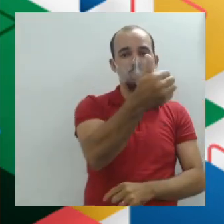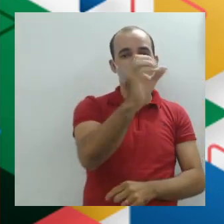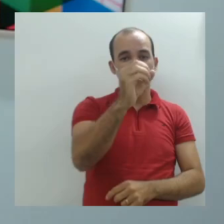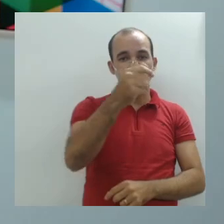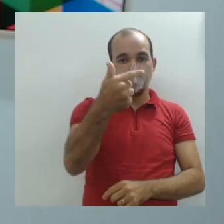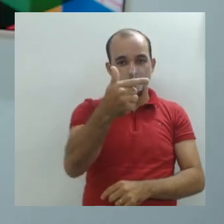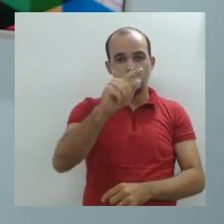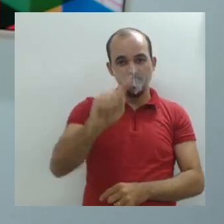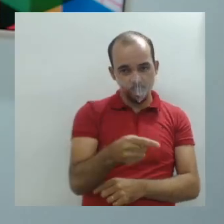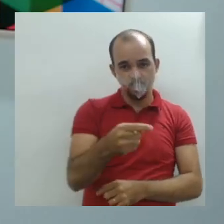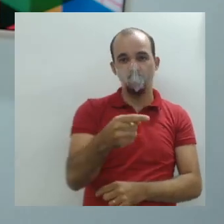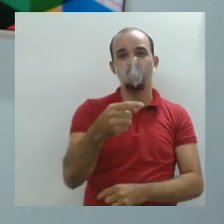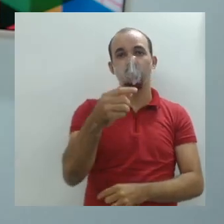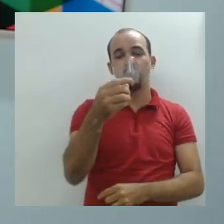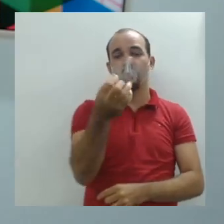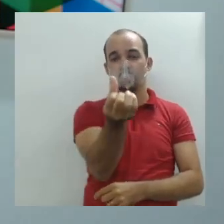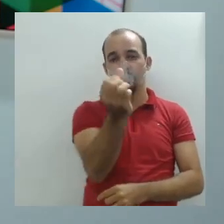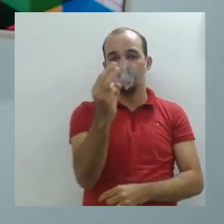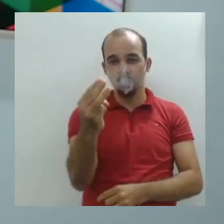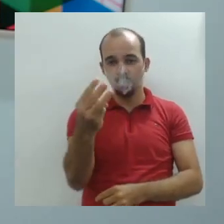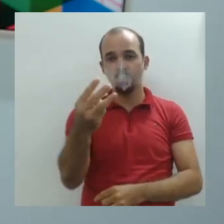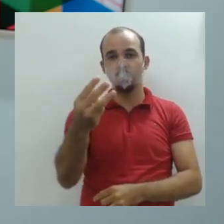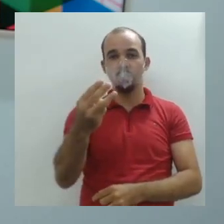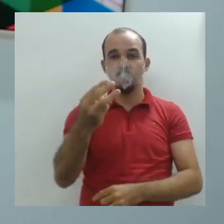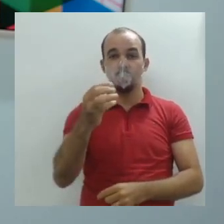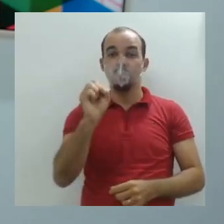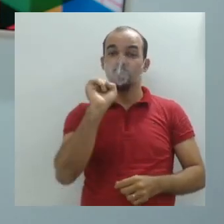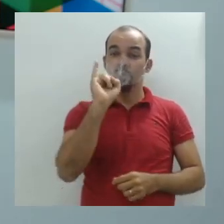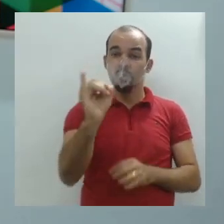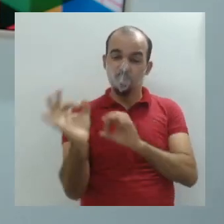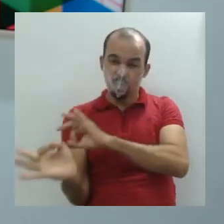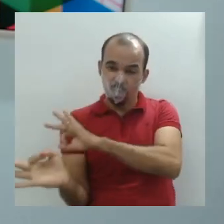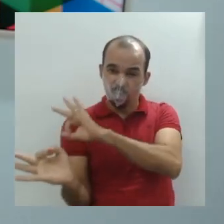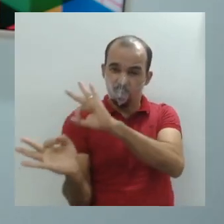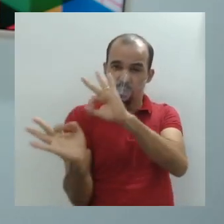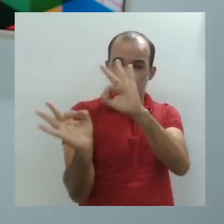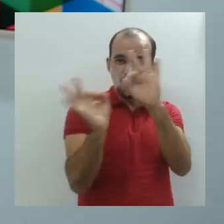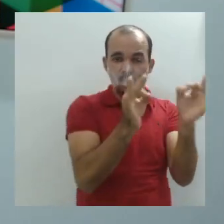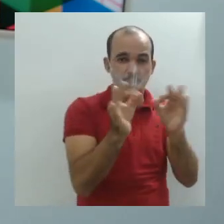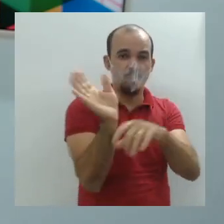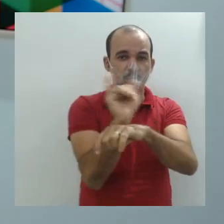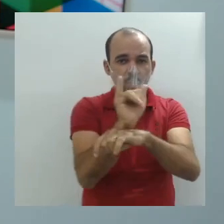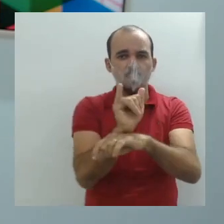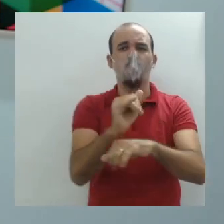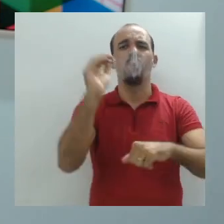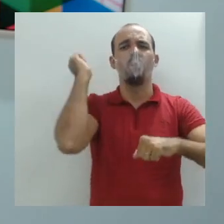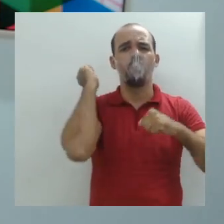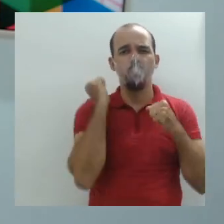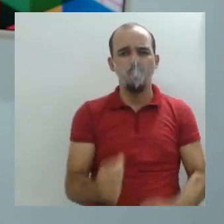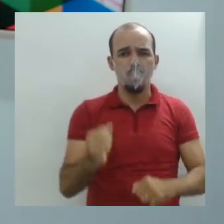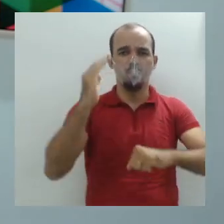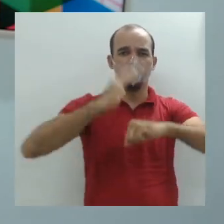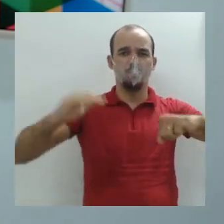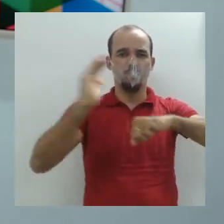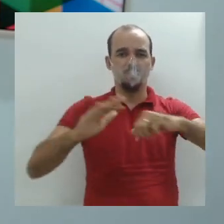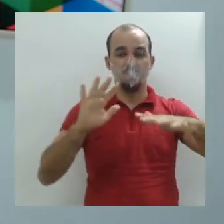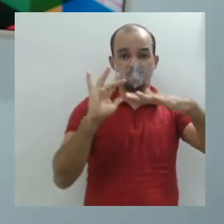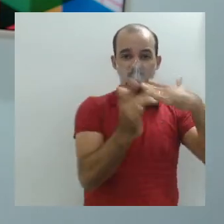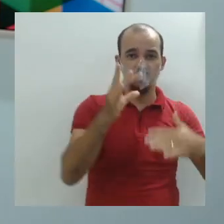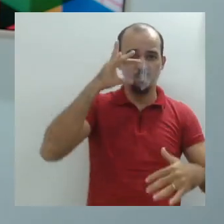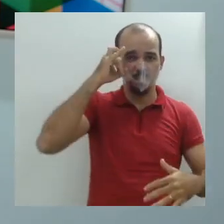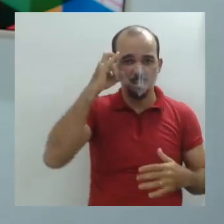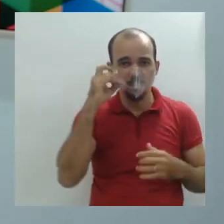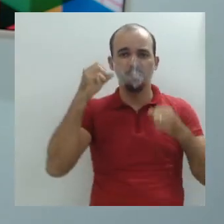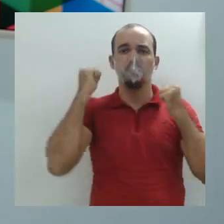metros,63. Ufa, galera, se você acompanhou, manda para tio Valtinho. Me chama no Instagram que eu mando para você a ideia dessa